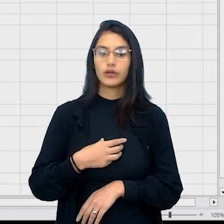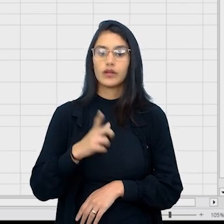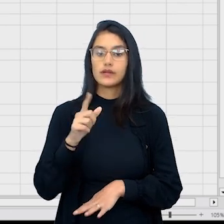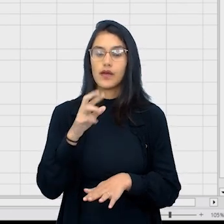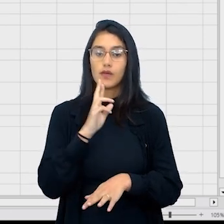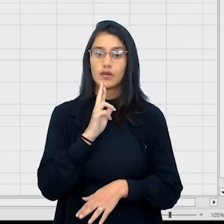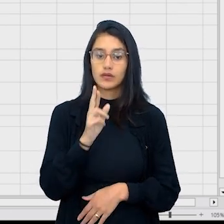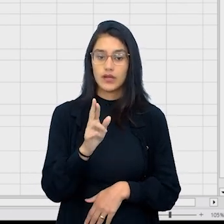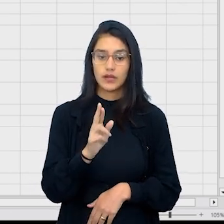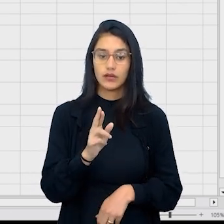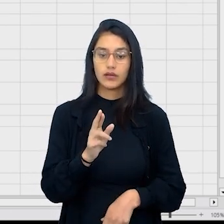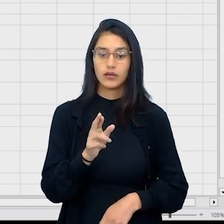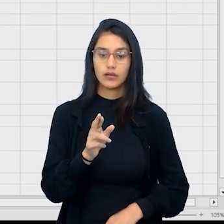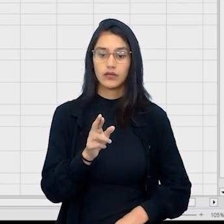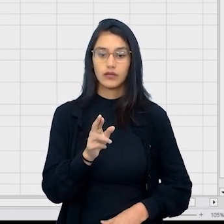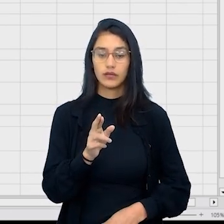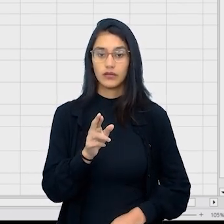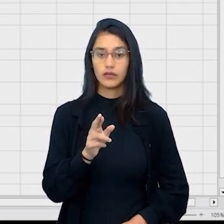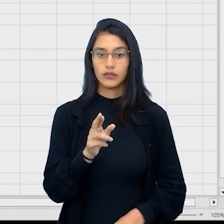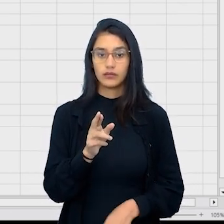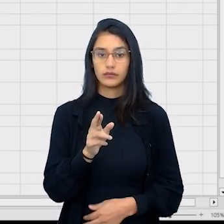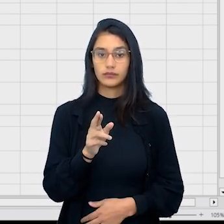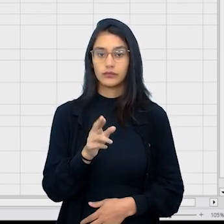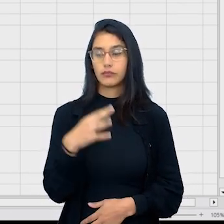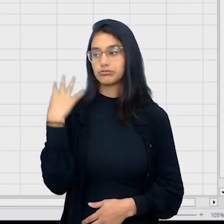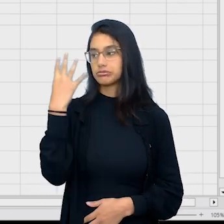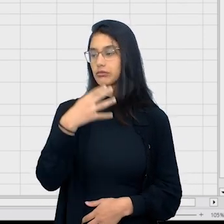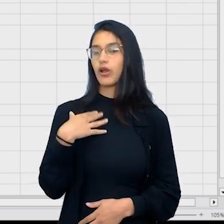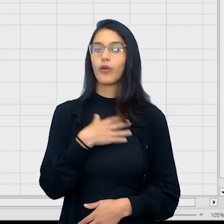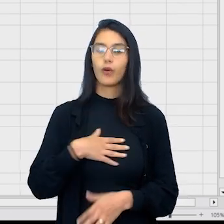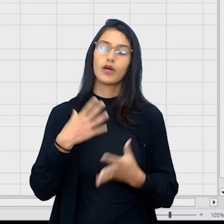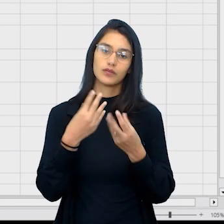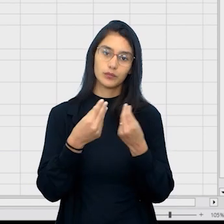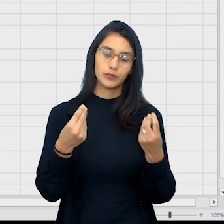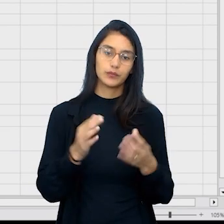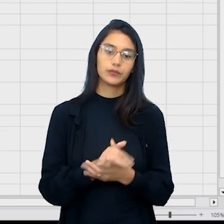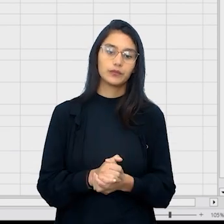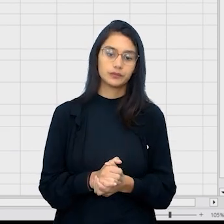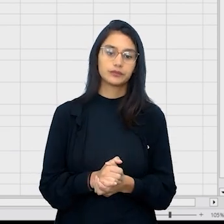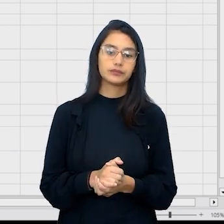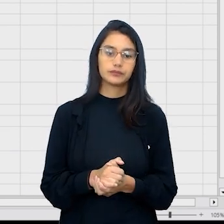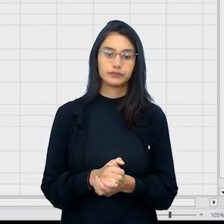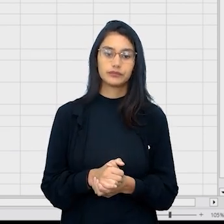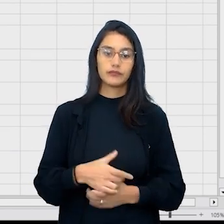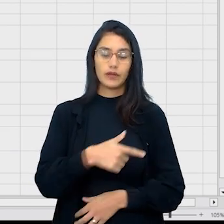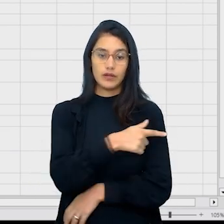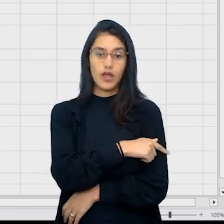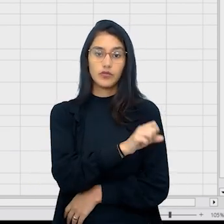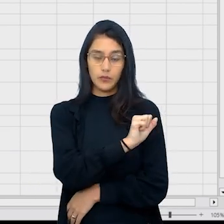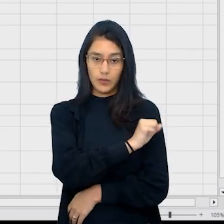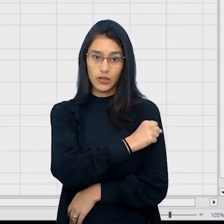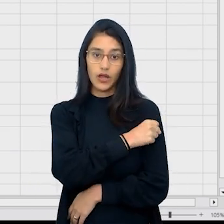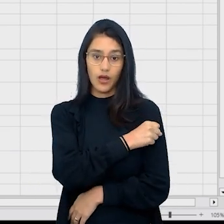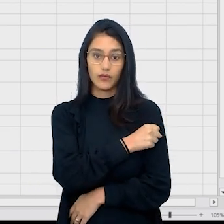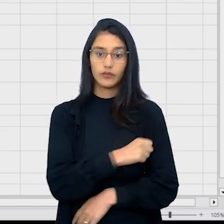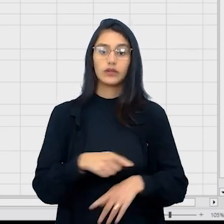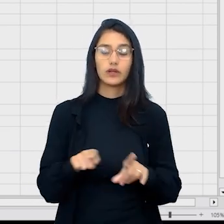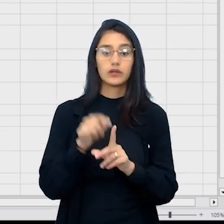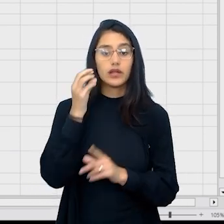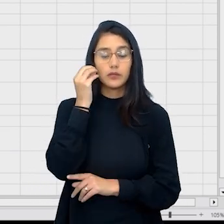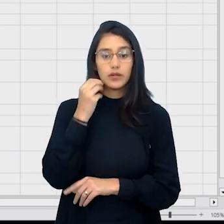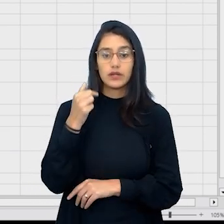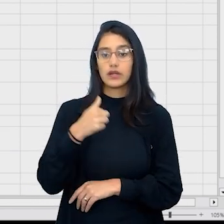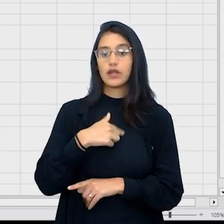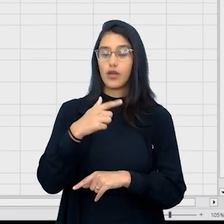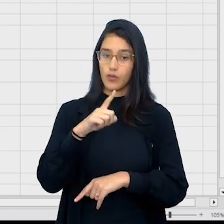sai o resultado, eles ficam encantados, eles gostam muito. De 7º e 8º ano, estou falando dessa faixa etária e da experiência que